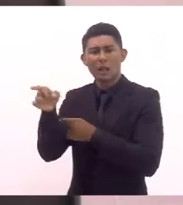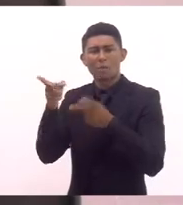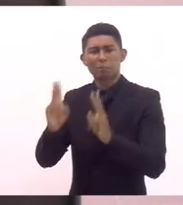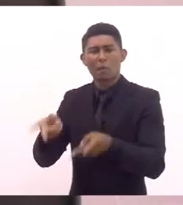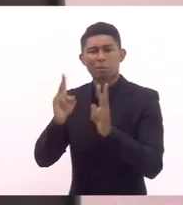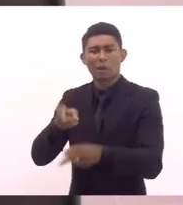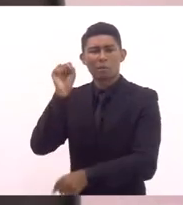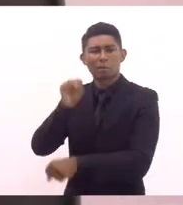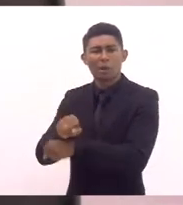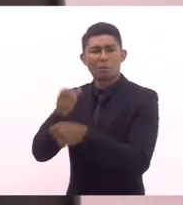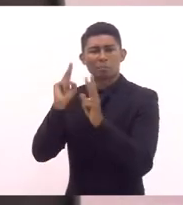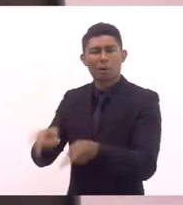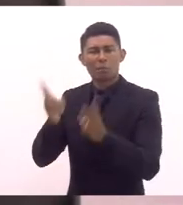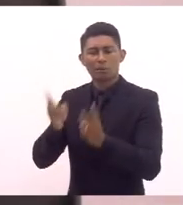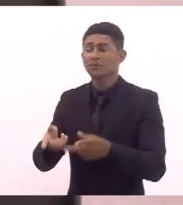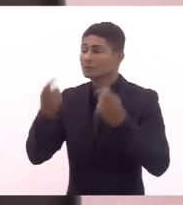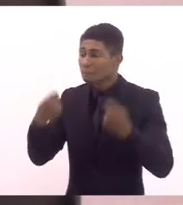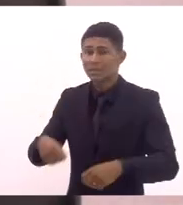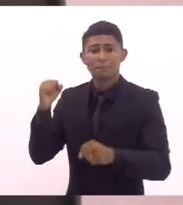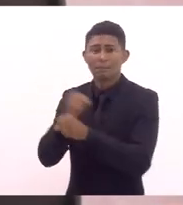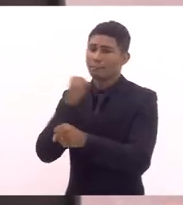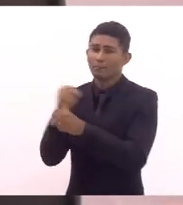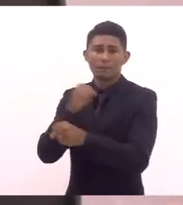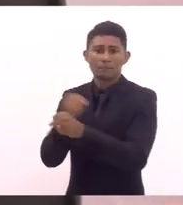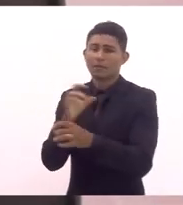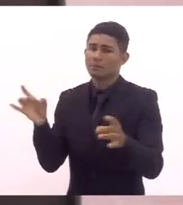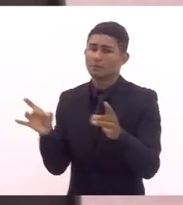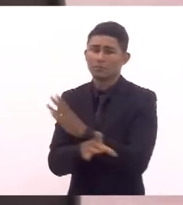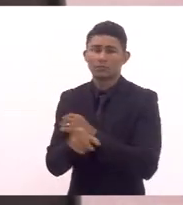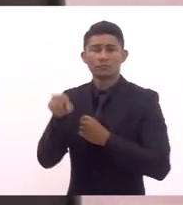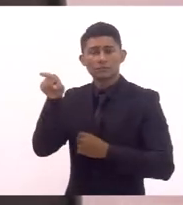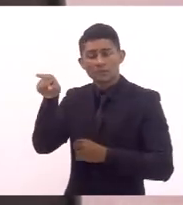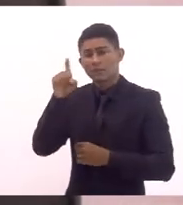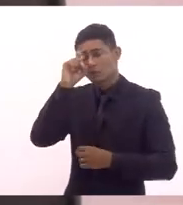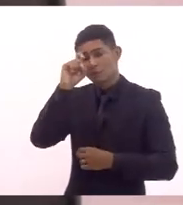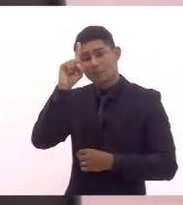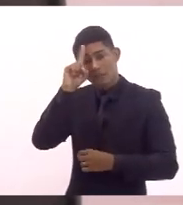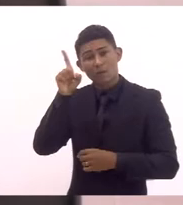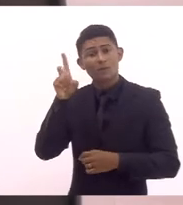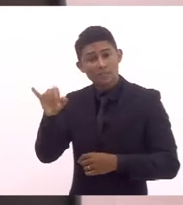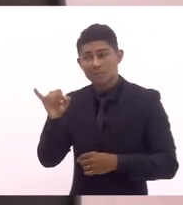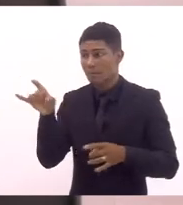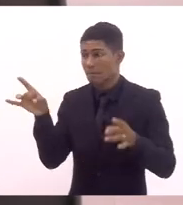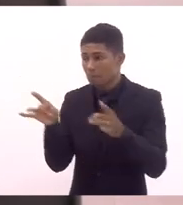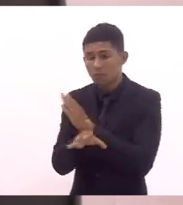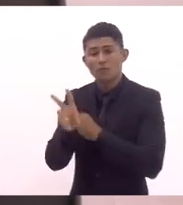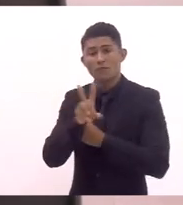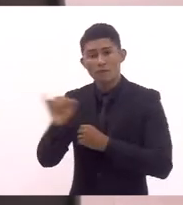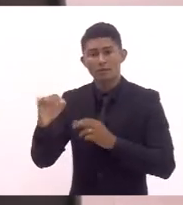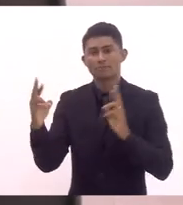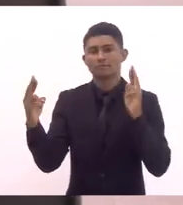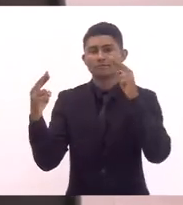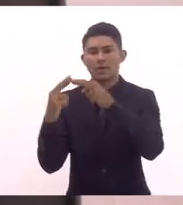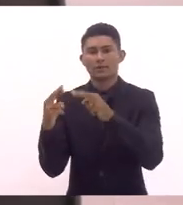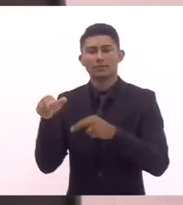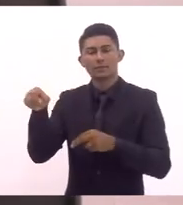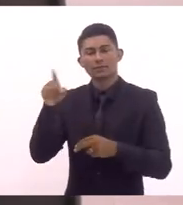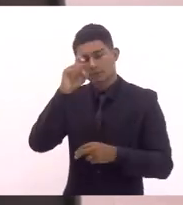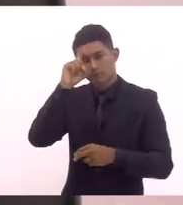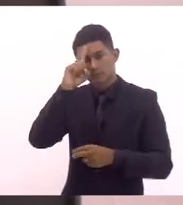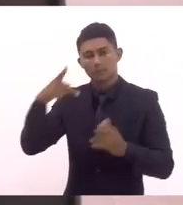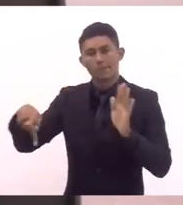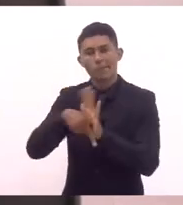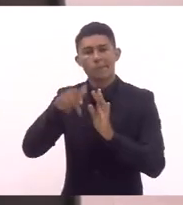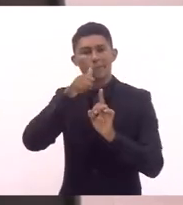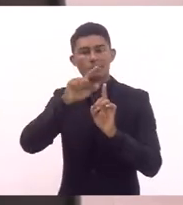que seja concluída em um hospital de que vai ser referência ali e o Hospital da Mãe é uma maternidade